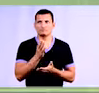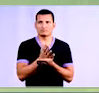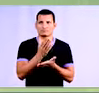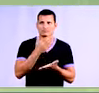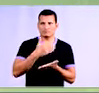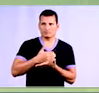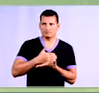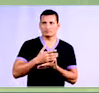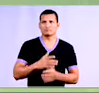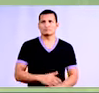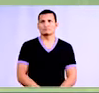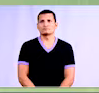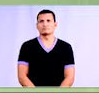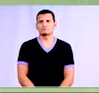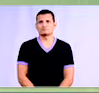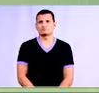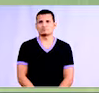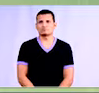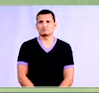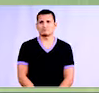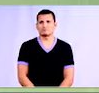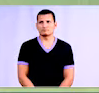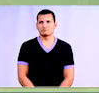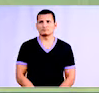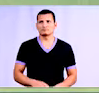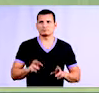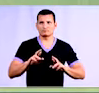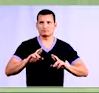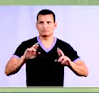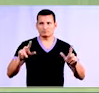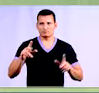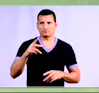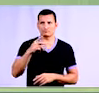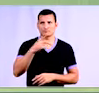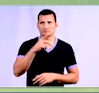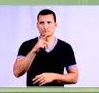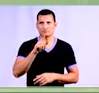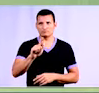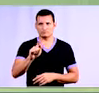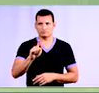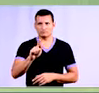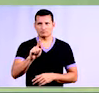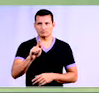partições, distinguir paginação de memória,